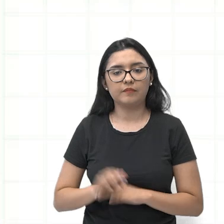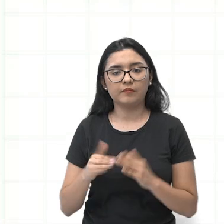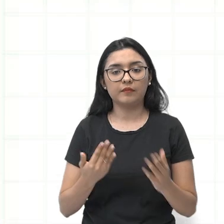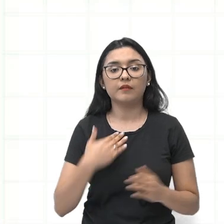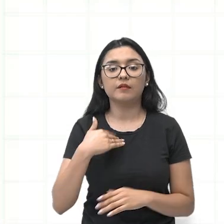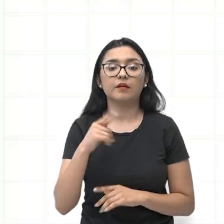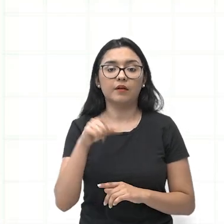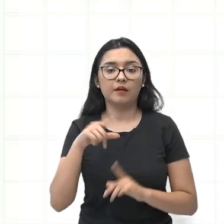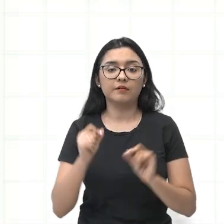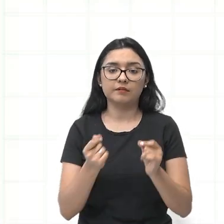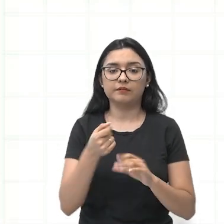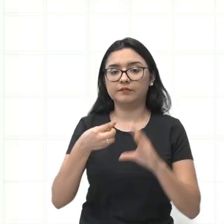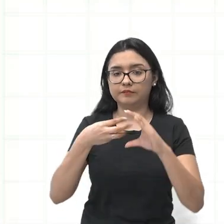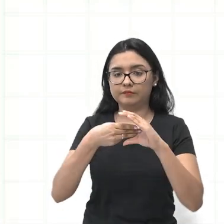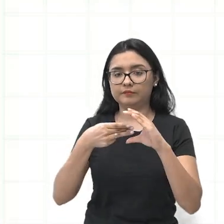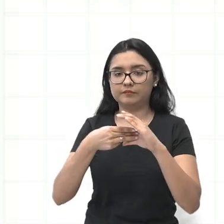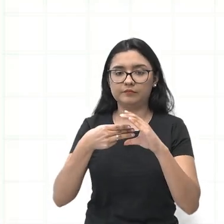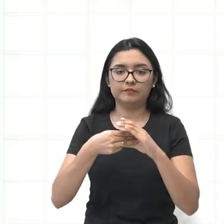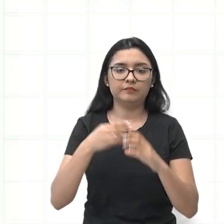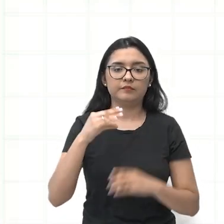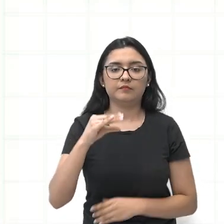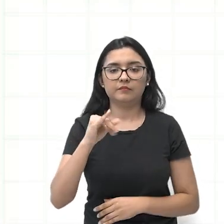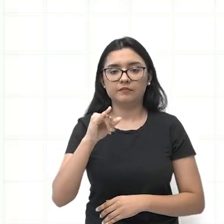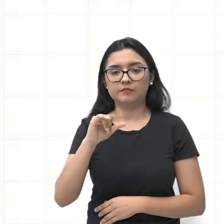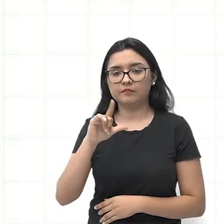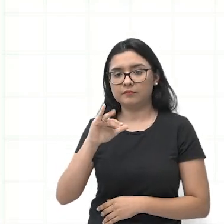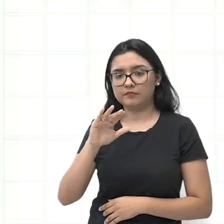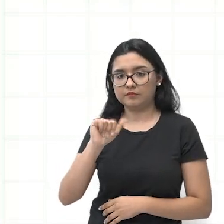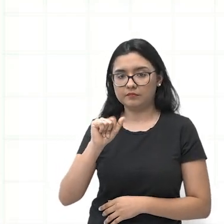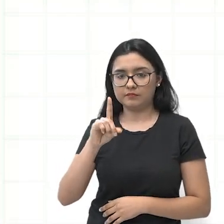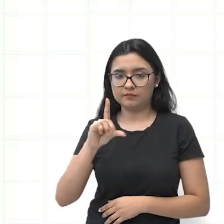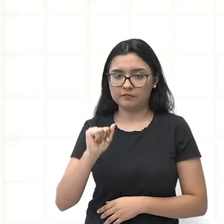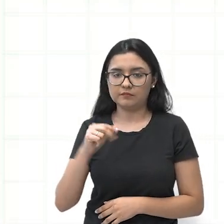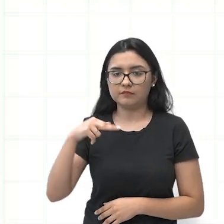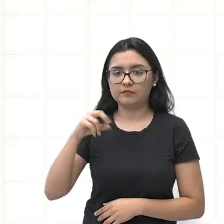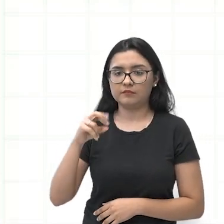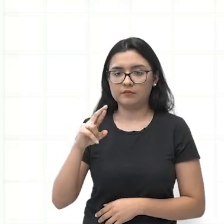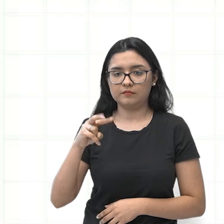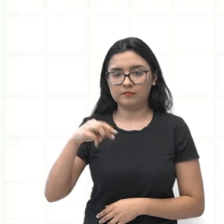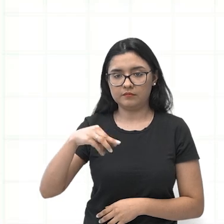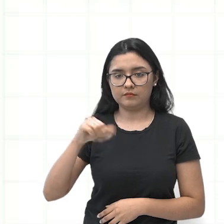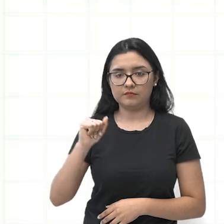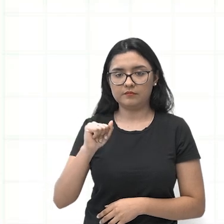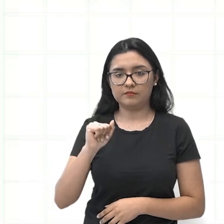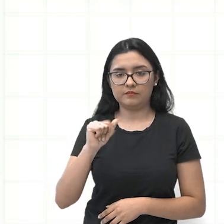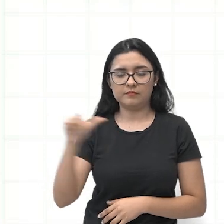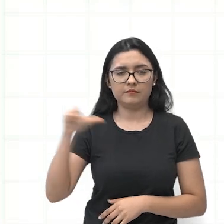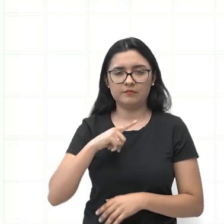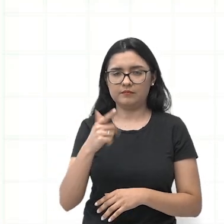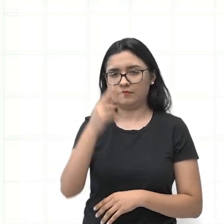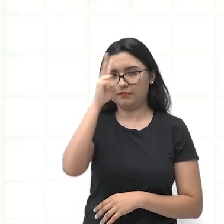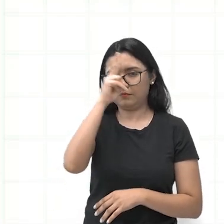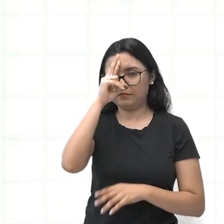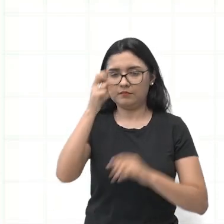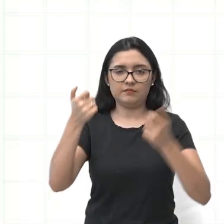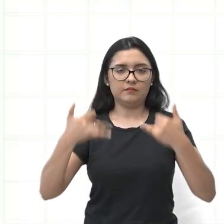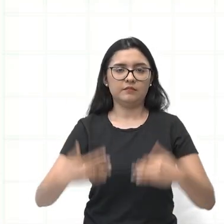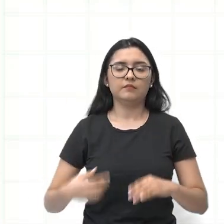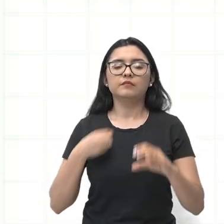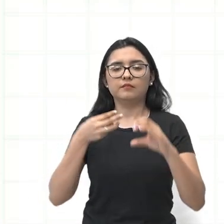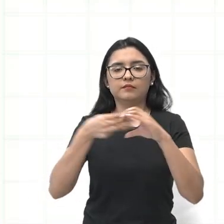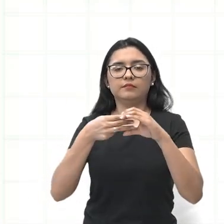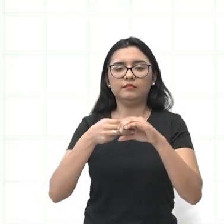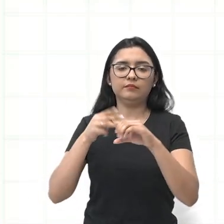Essa é a célula ciliada normal. Lembra que disse que ela tinha cílios? Observem aqui, ó. Ela